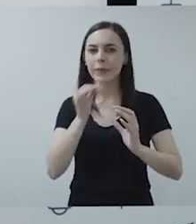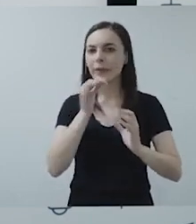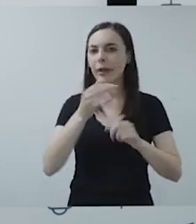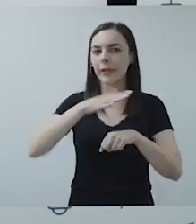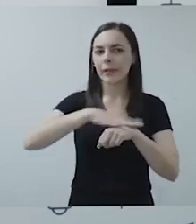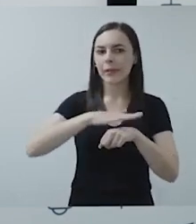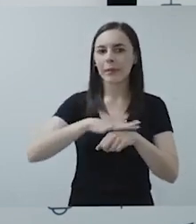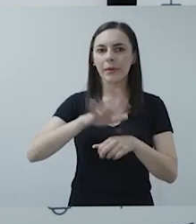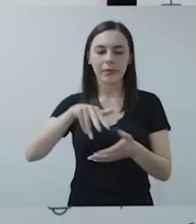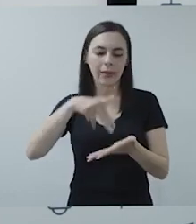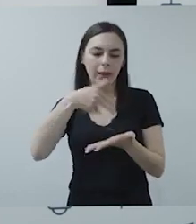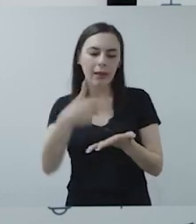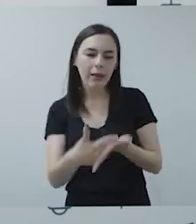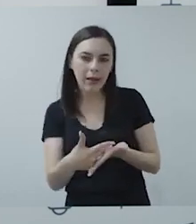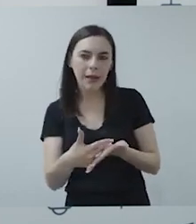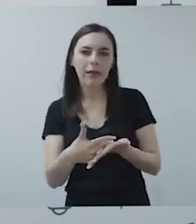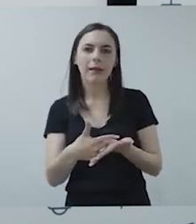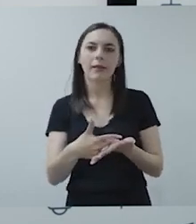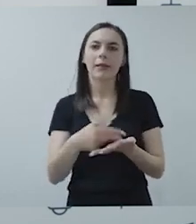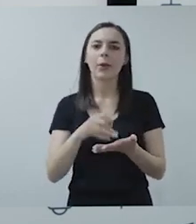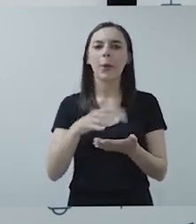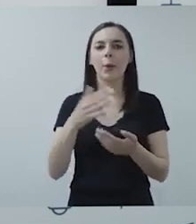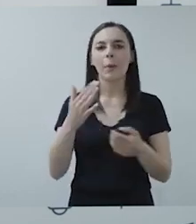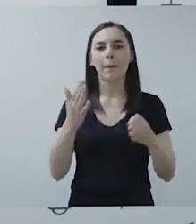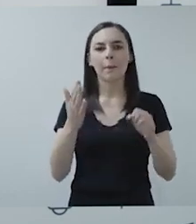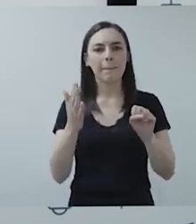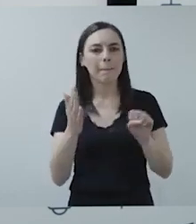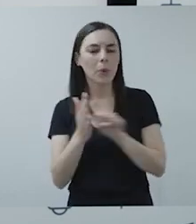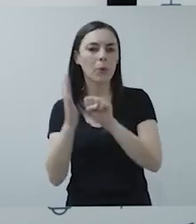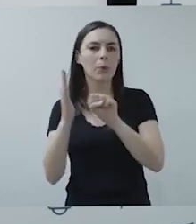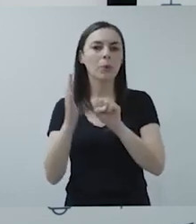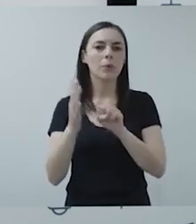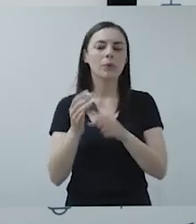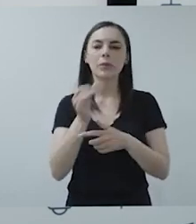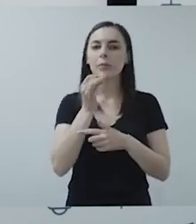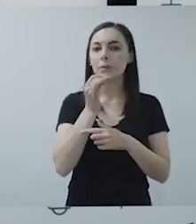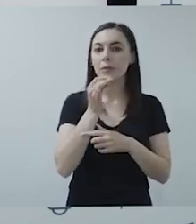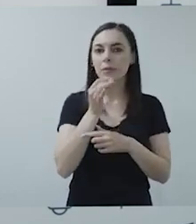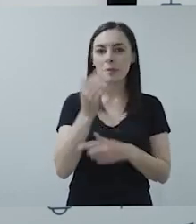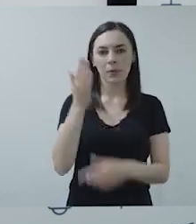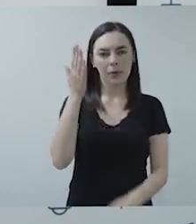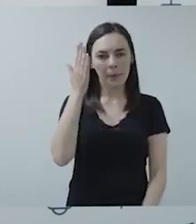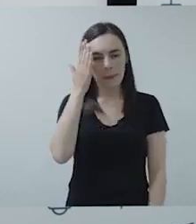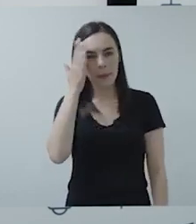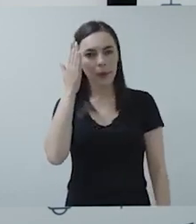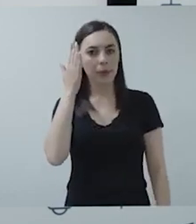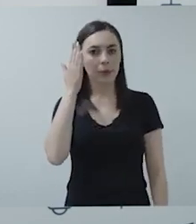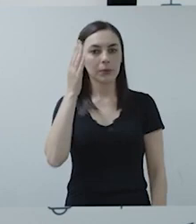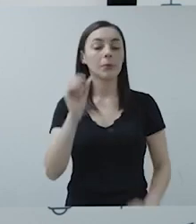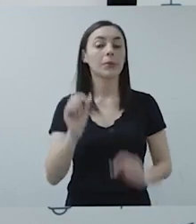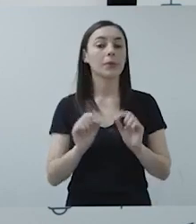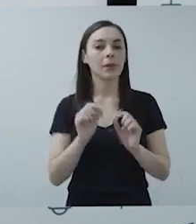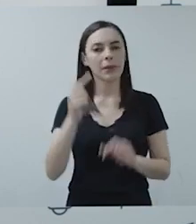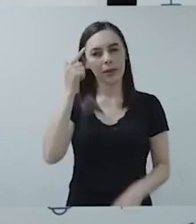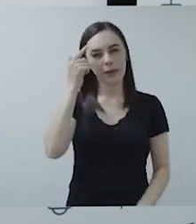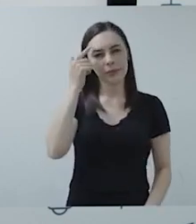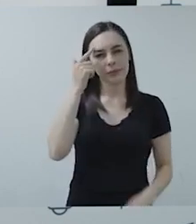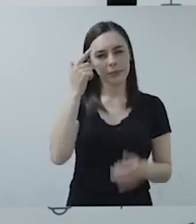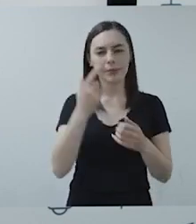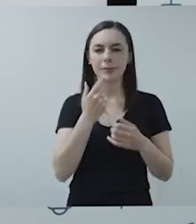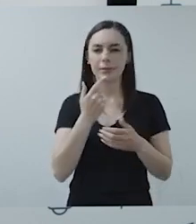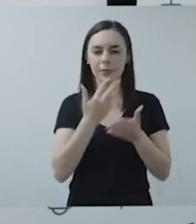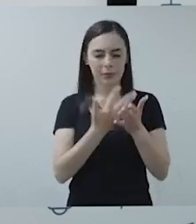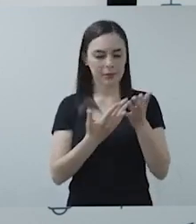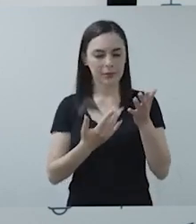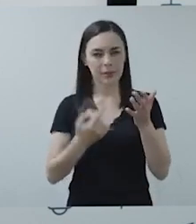momentos de quedas em que a gente bate. Então, nessas batidas, rompe um vasinho